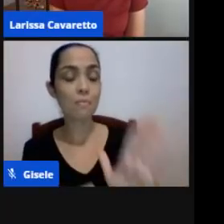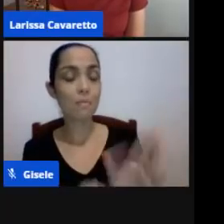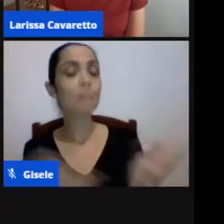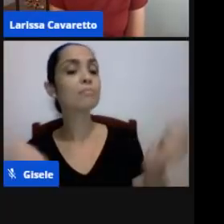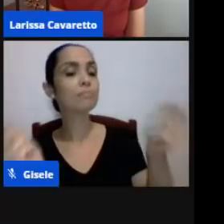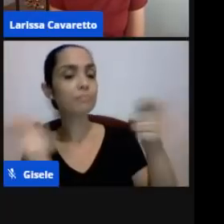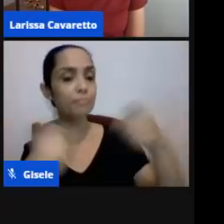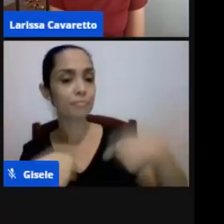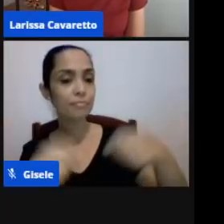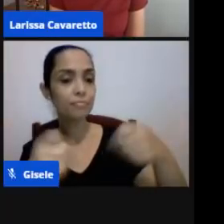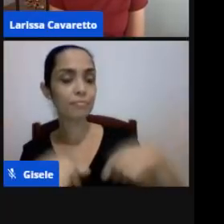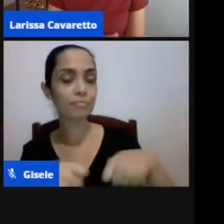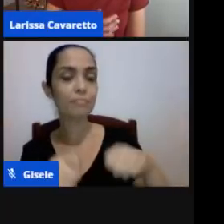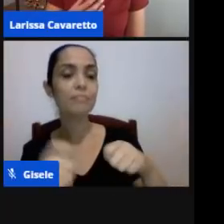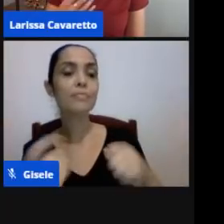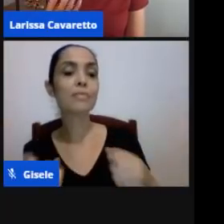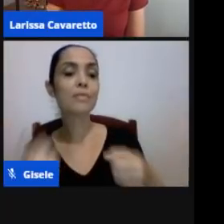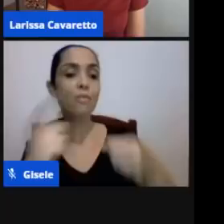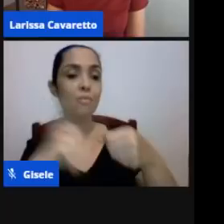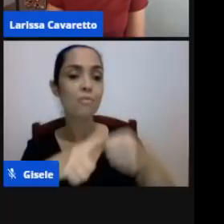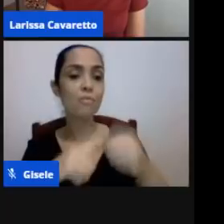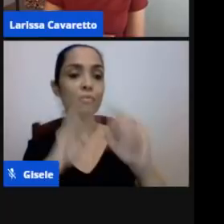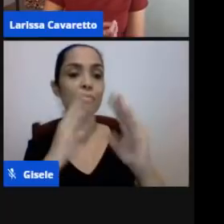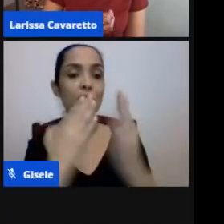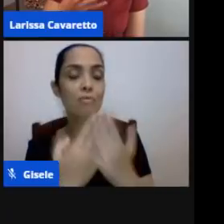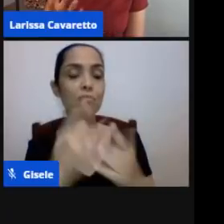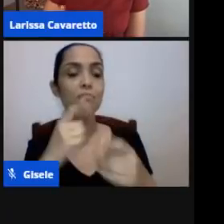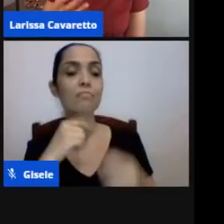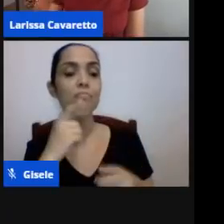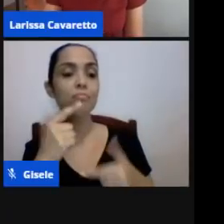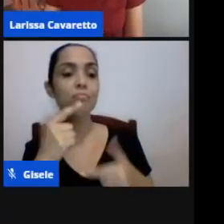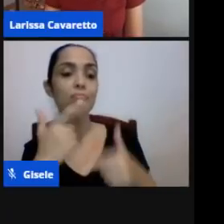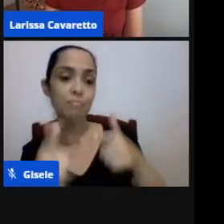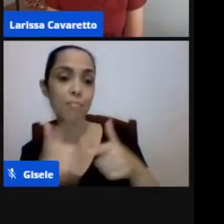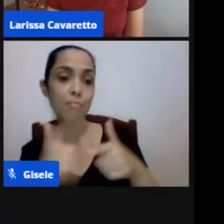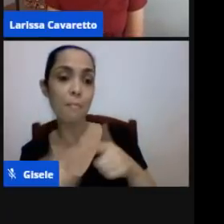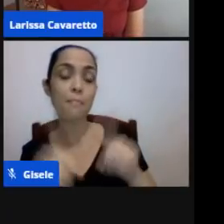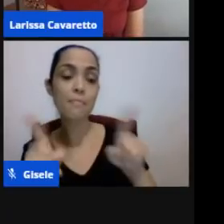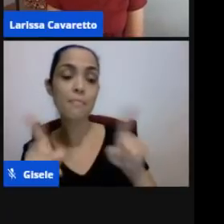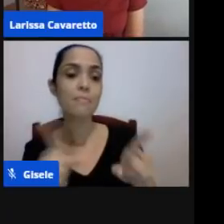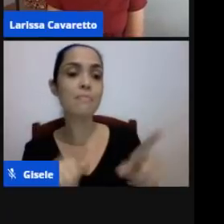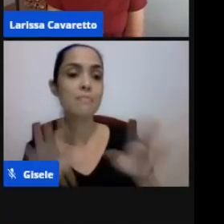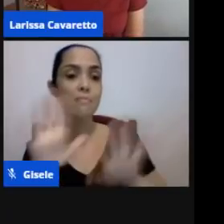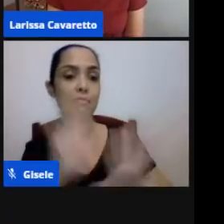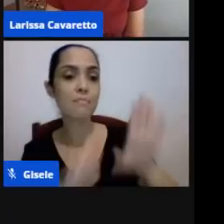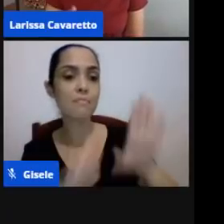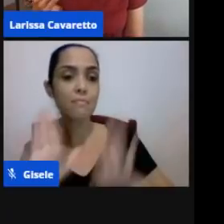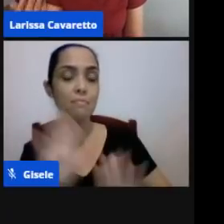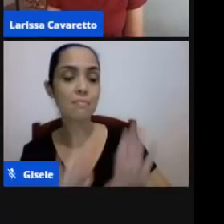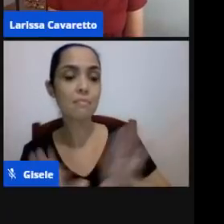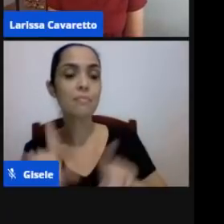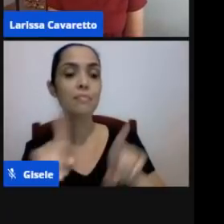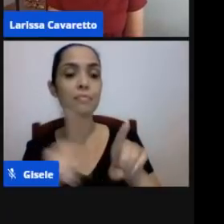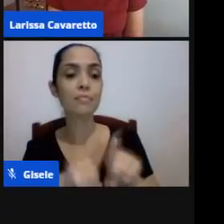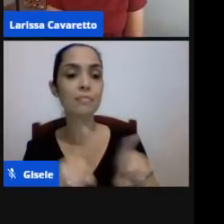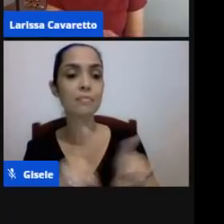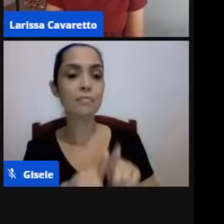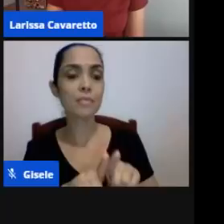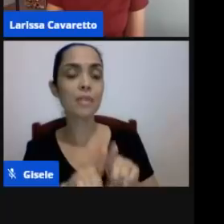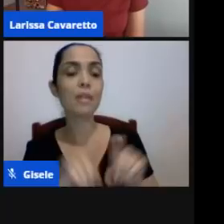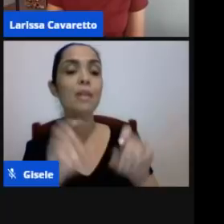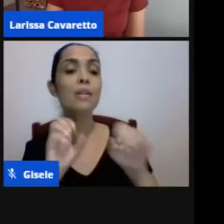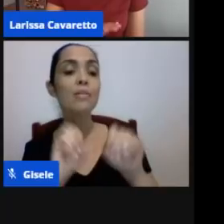possível voltar às aulas sem problemas, né? É óbvio que se tem que tomar os cuidados, os devidos cuidados para que não haja uma